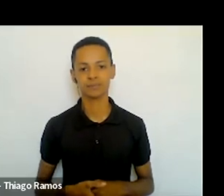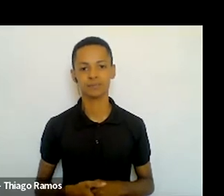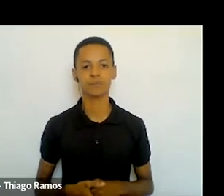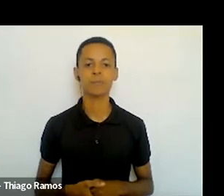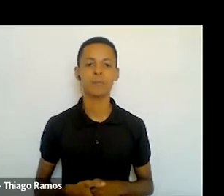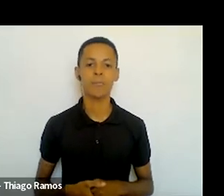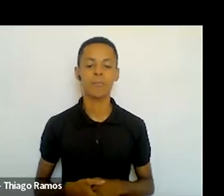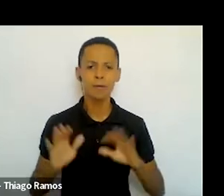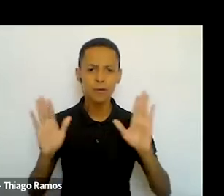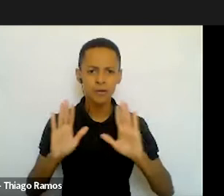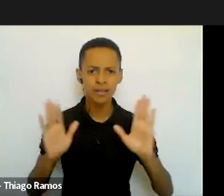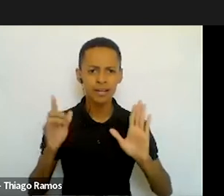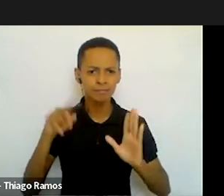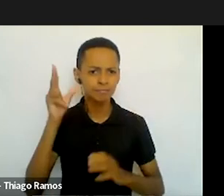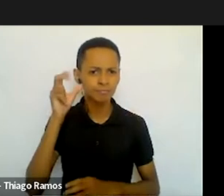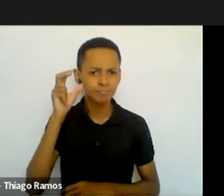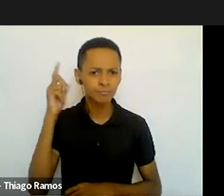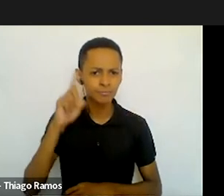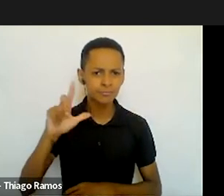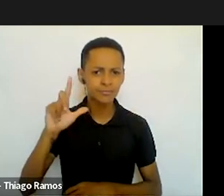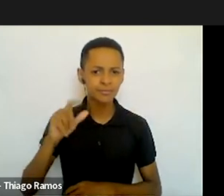Olá, estão conseguindo me ouvir?